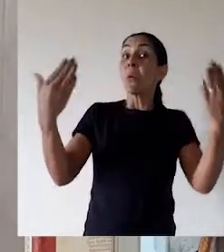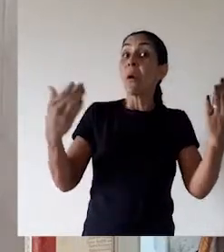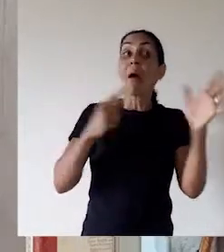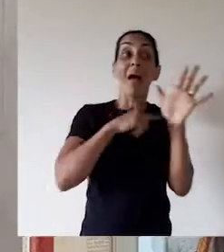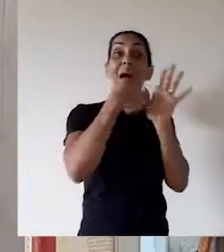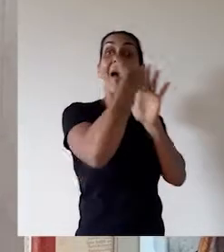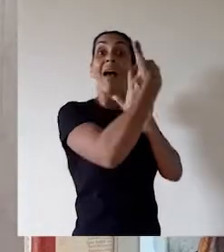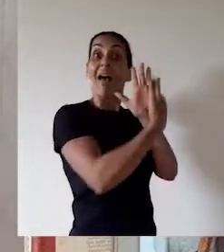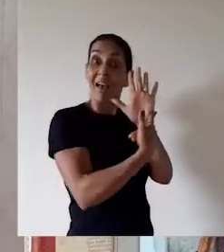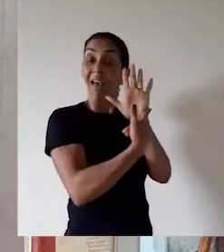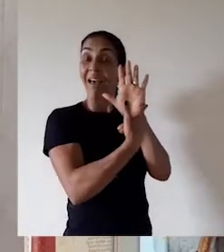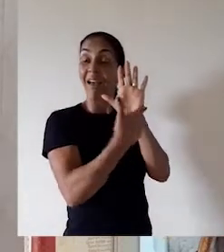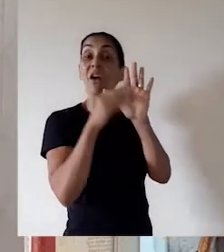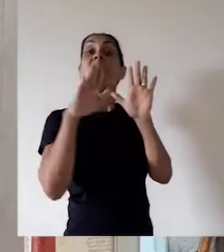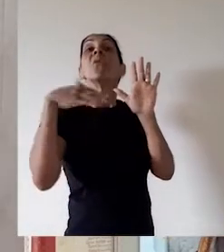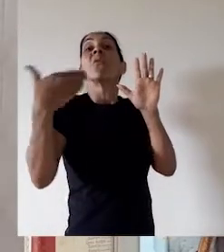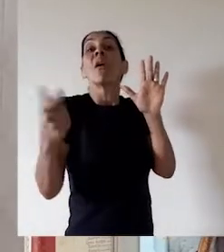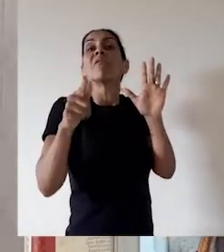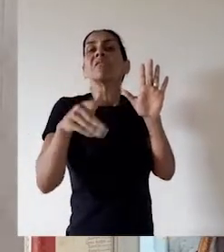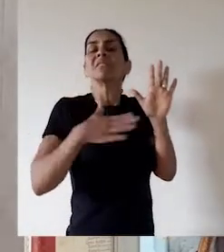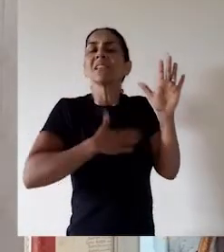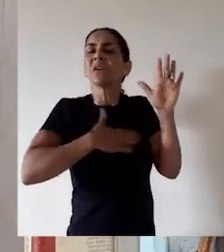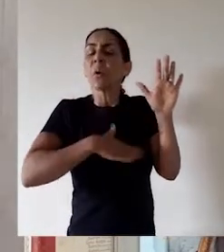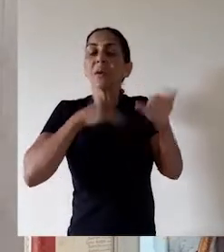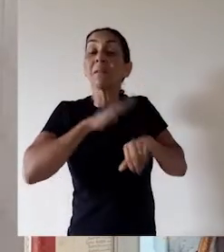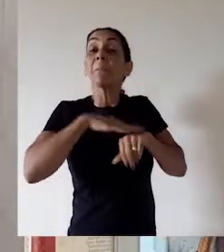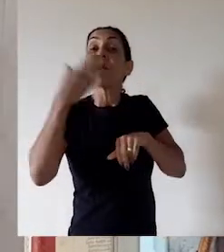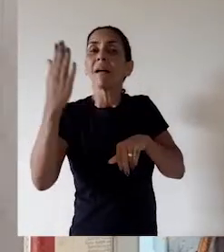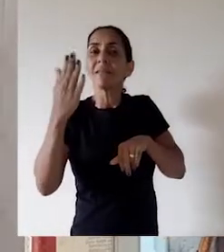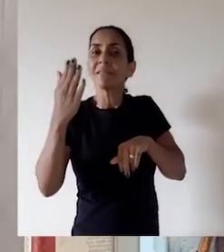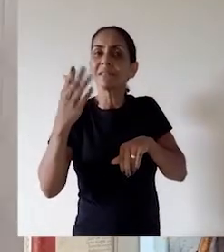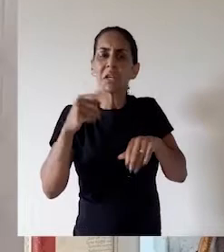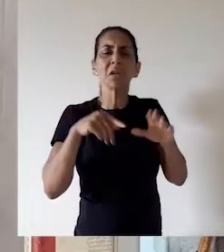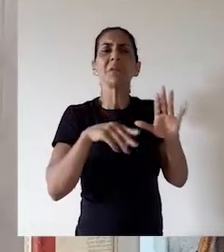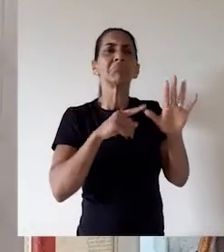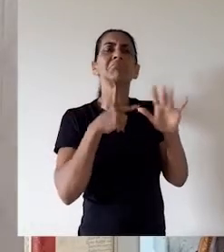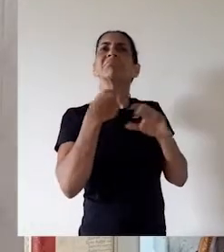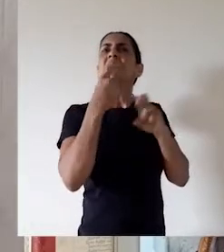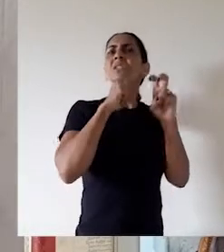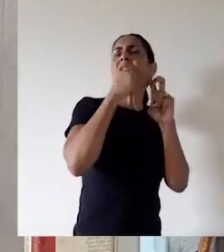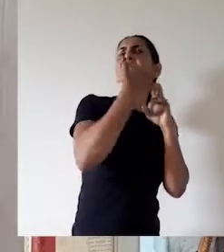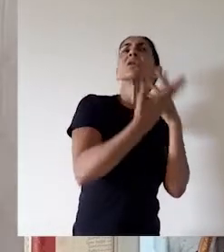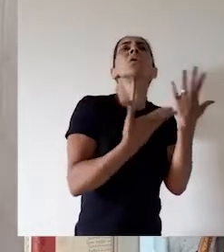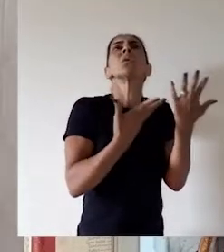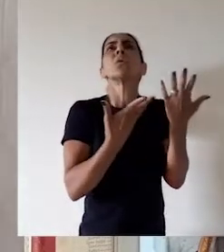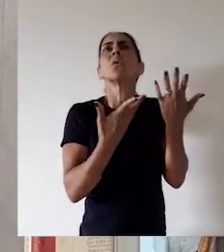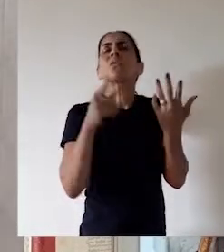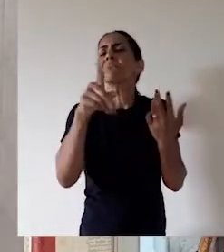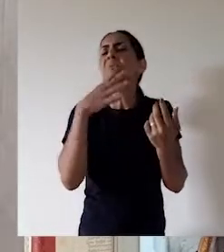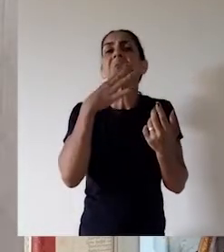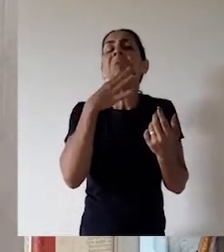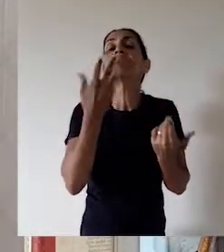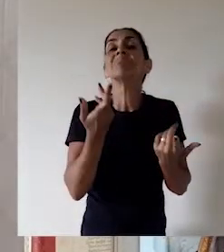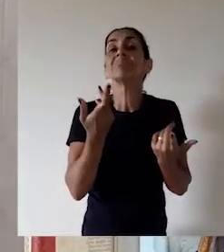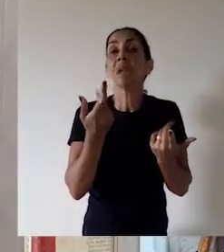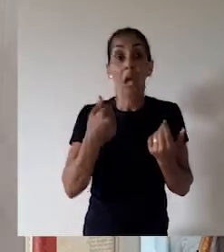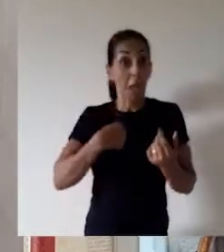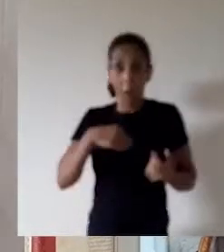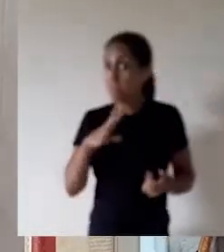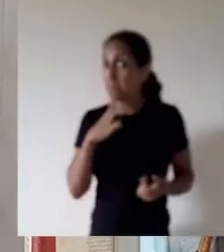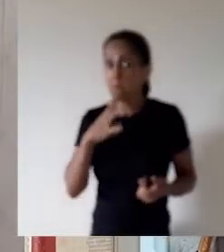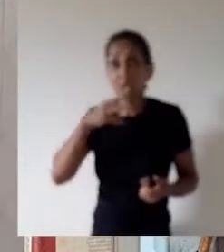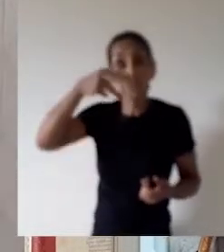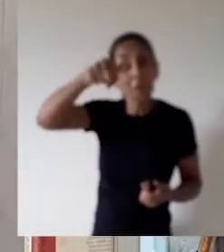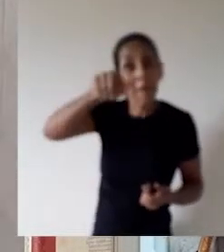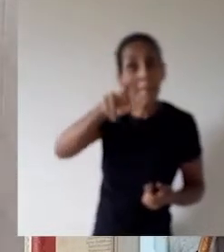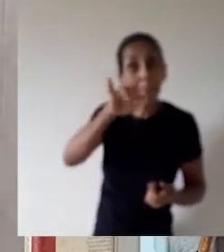qual dessas escritoras vocês mais gostam. Tem alguma aí que vocês não conheciam? Eu não conhecia a Maria Firmina dos Reis e fiquei muito